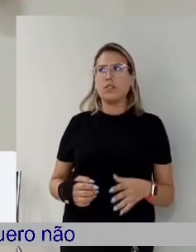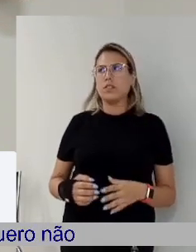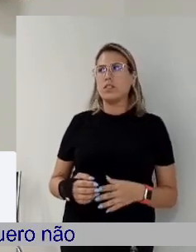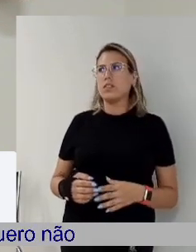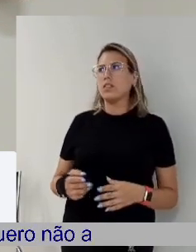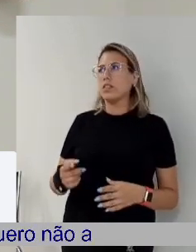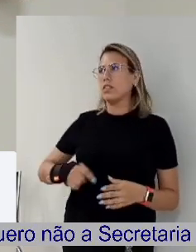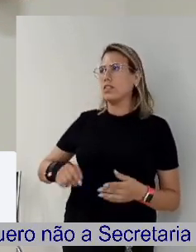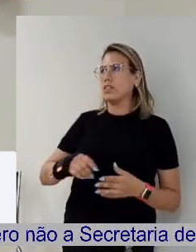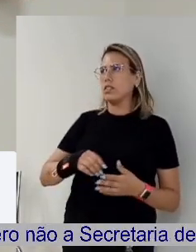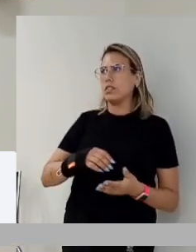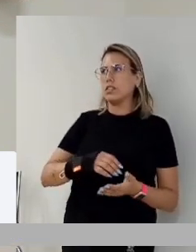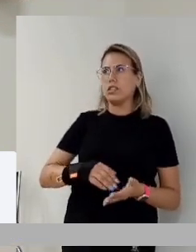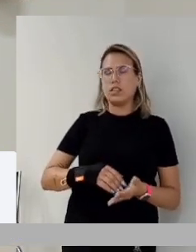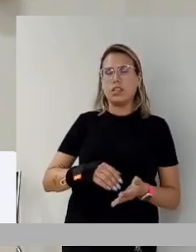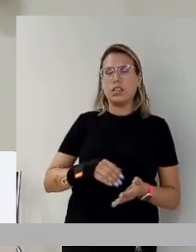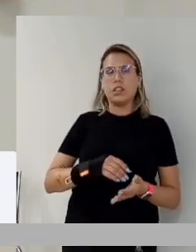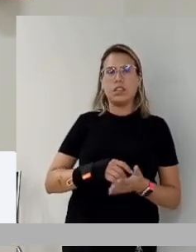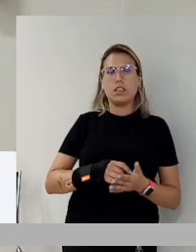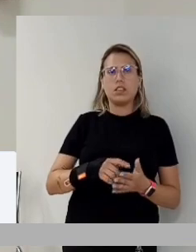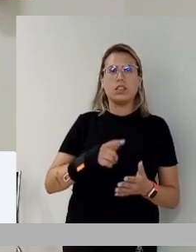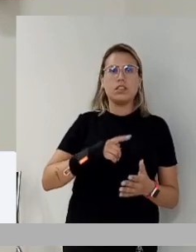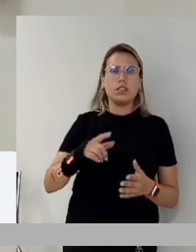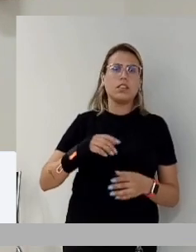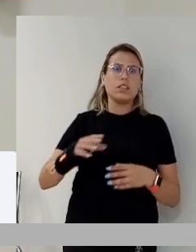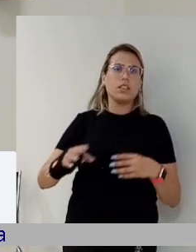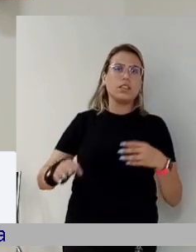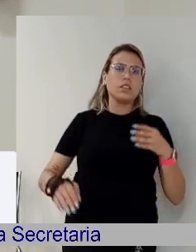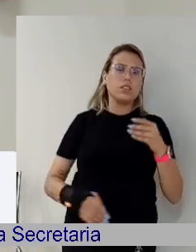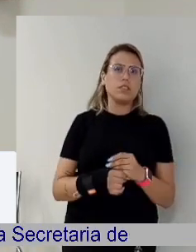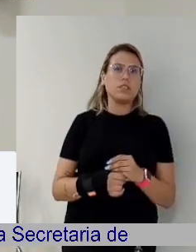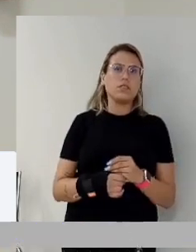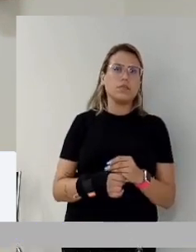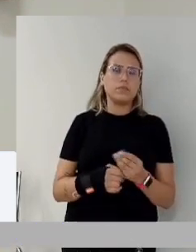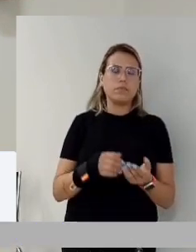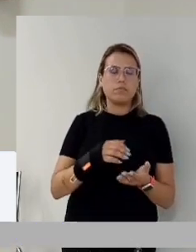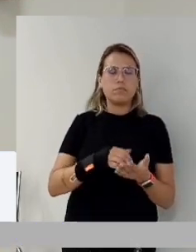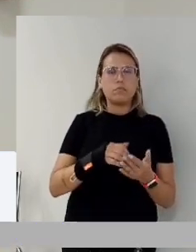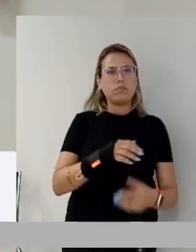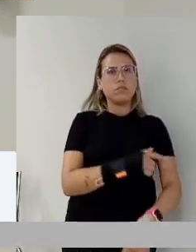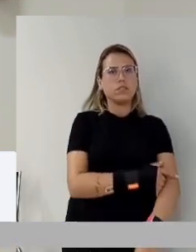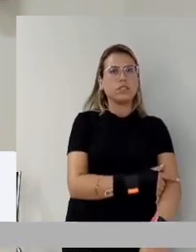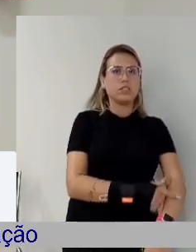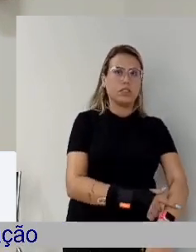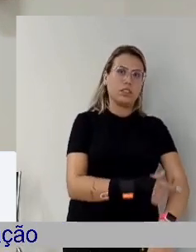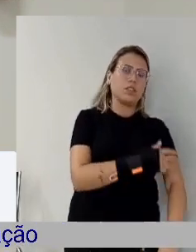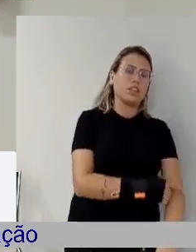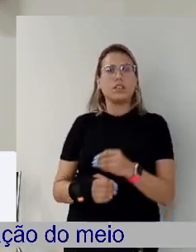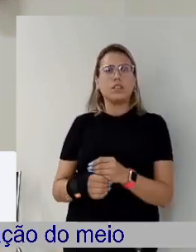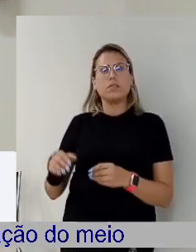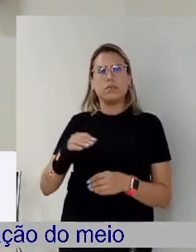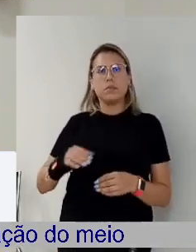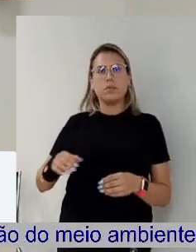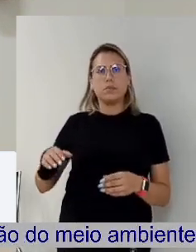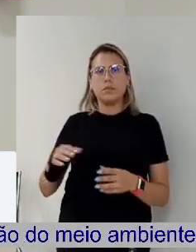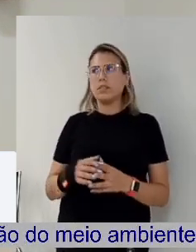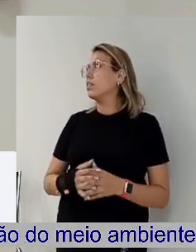Secretaria de Meio Ambiente tem contribuído muito com a secretaria de educação e a secretaria de educação com o meio